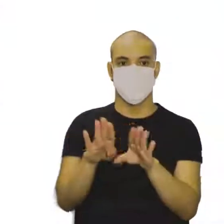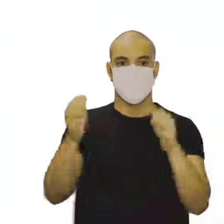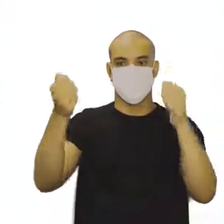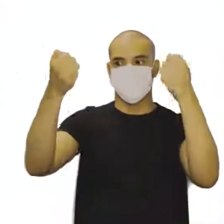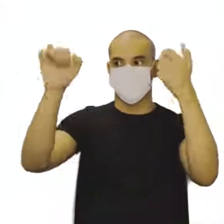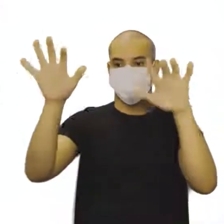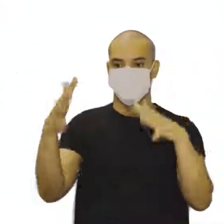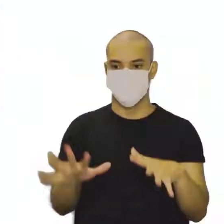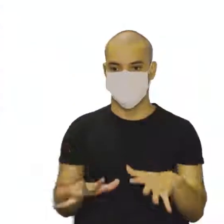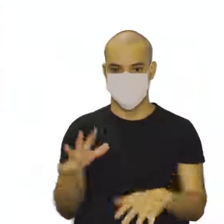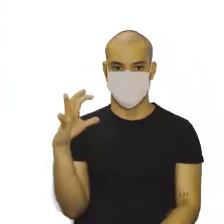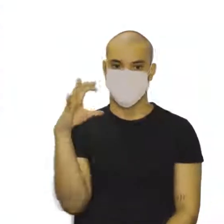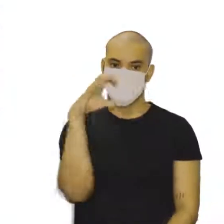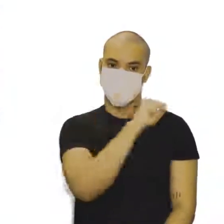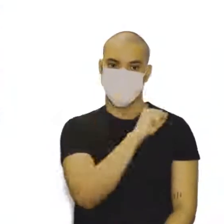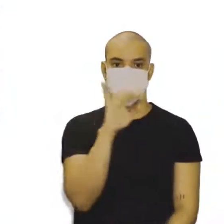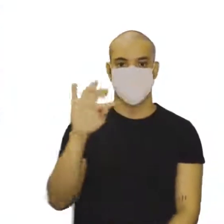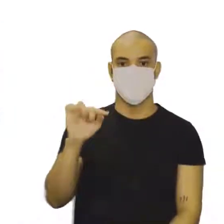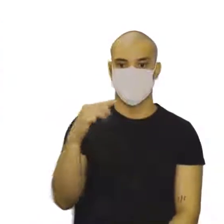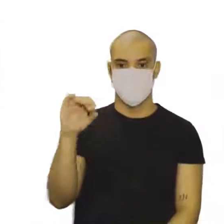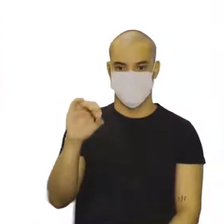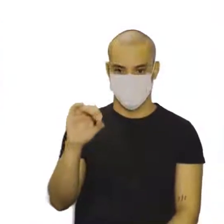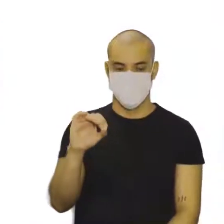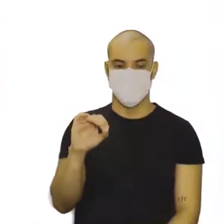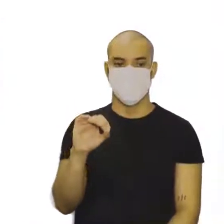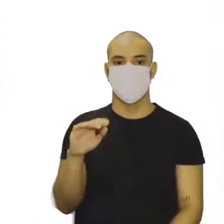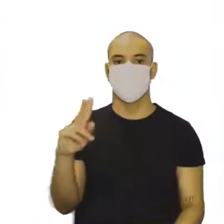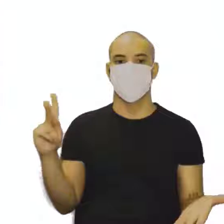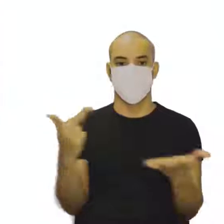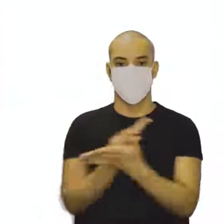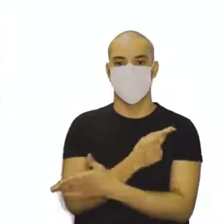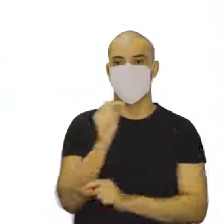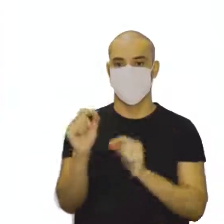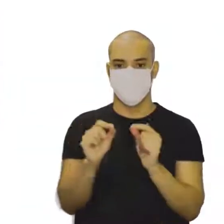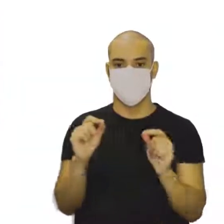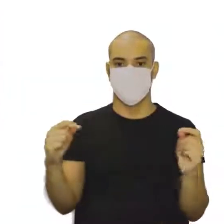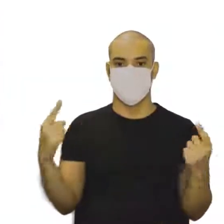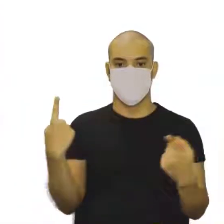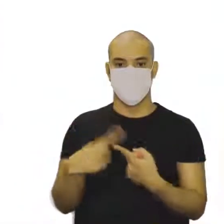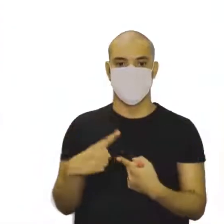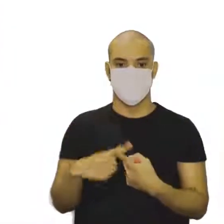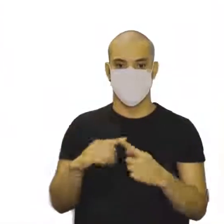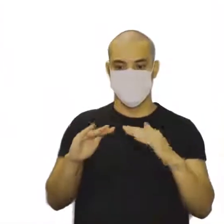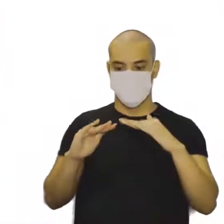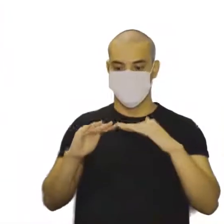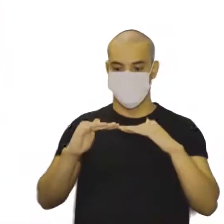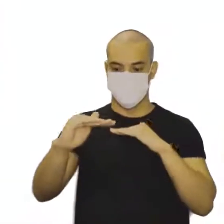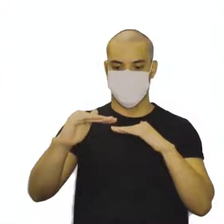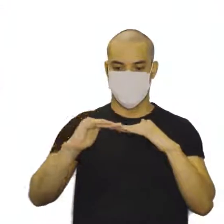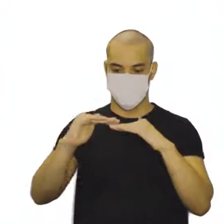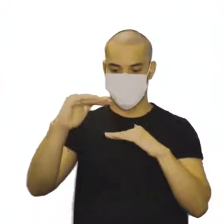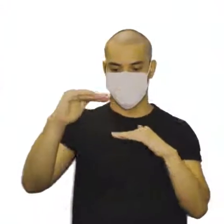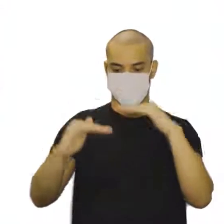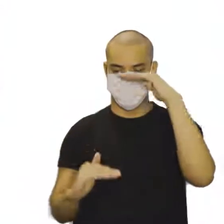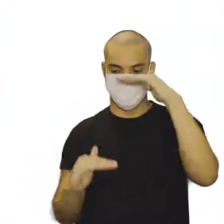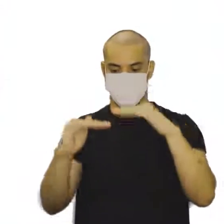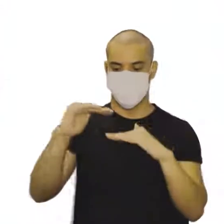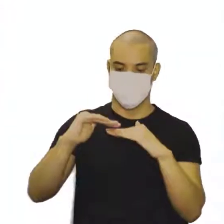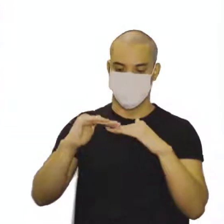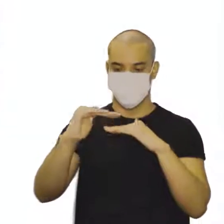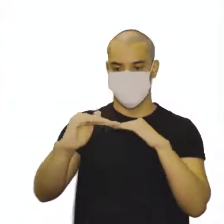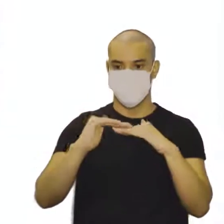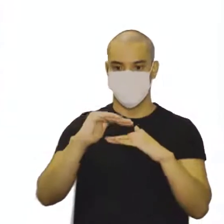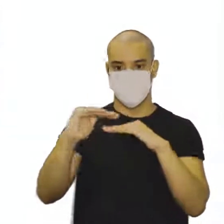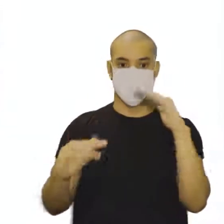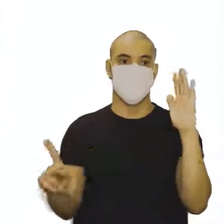queda abrupta de tensão e é o distúrbio que ela provoca na estabilidade da operação paralela